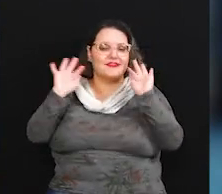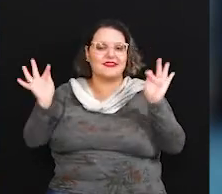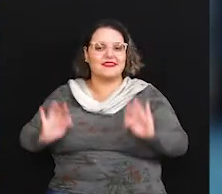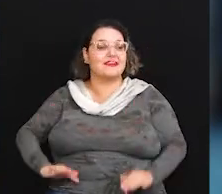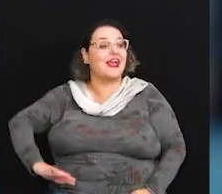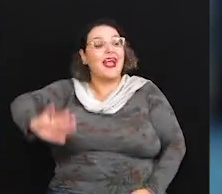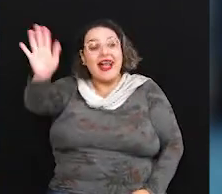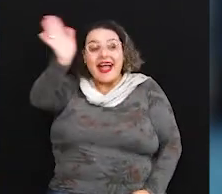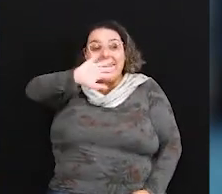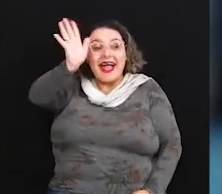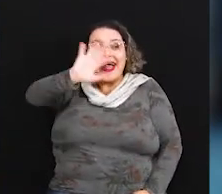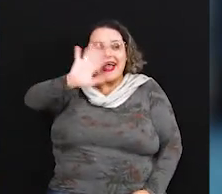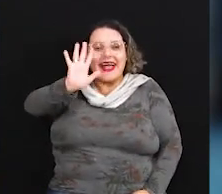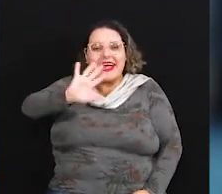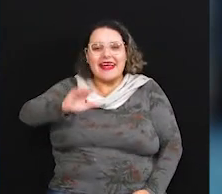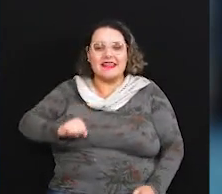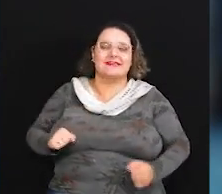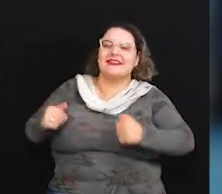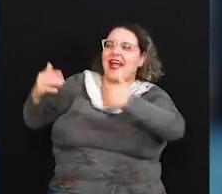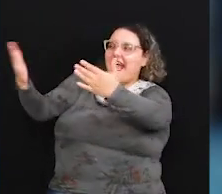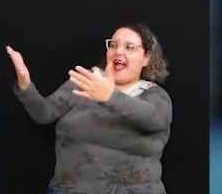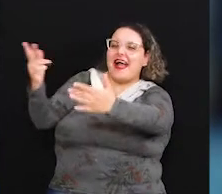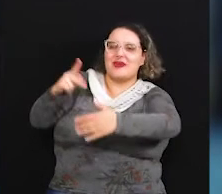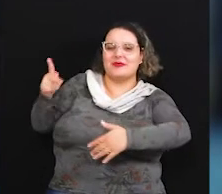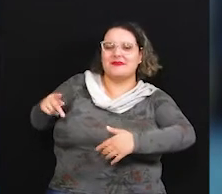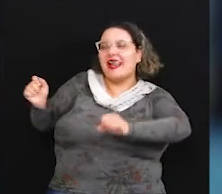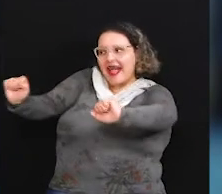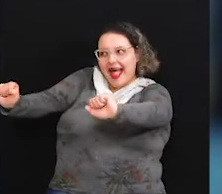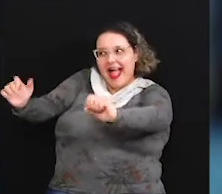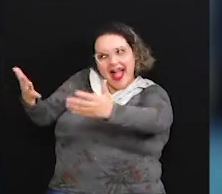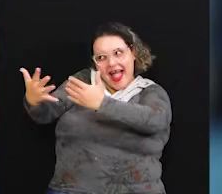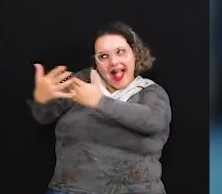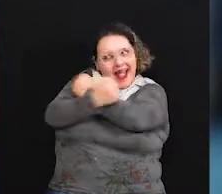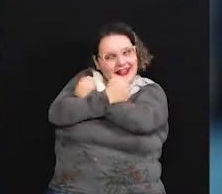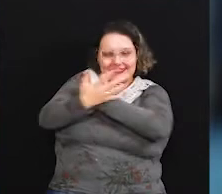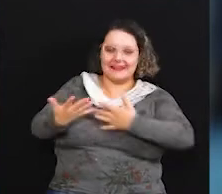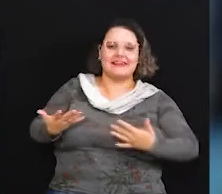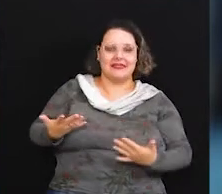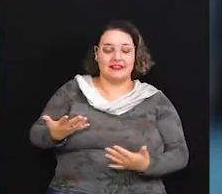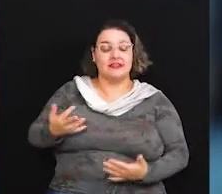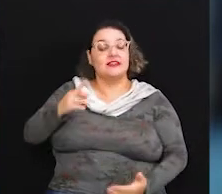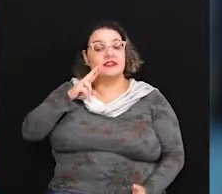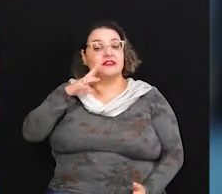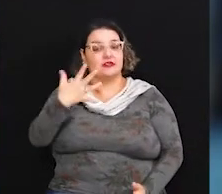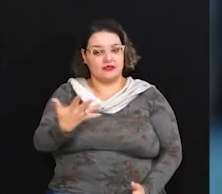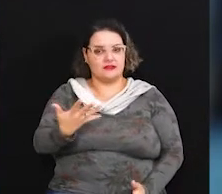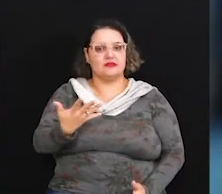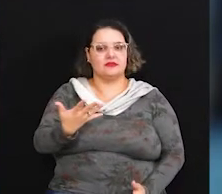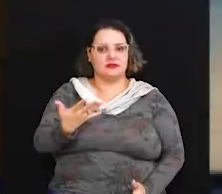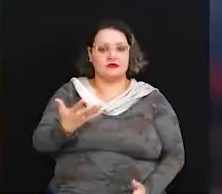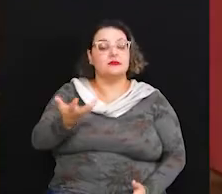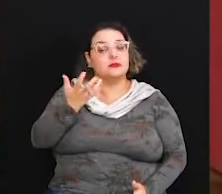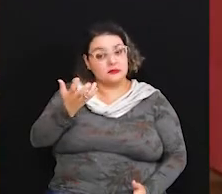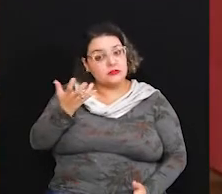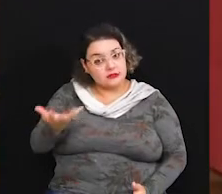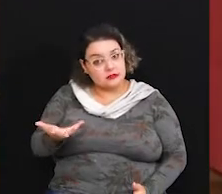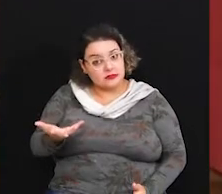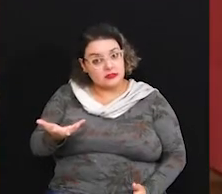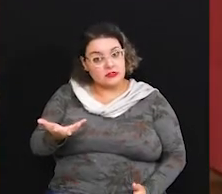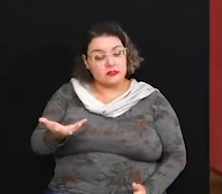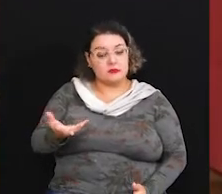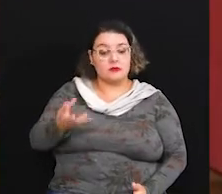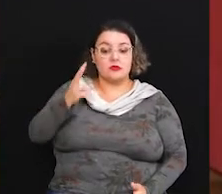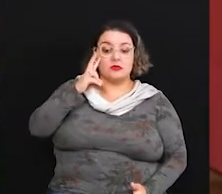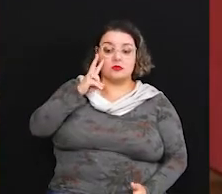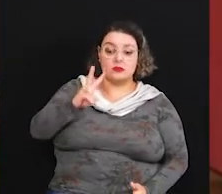felizes, falando tchau, dando os braços para a educadora não chegar. E isso, então, é um resultado que a gente colhe, né?